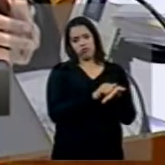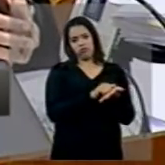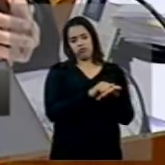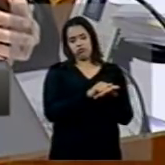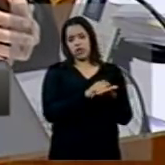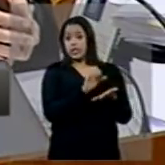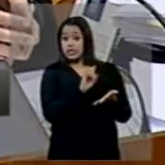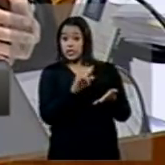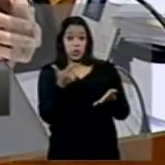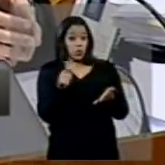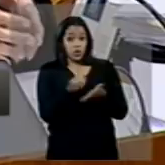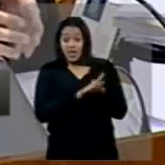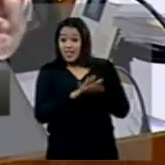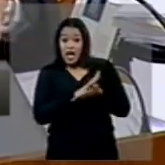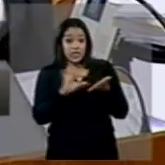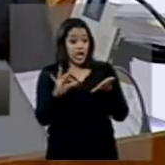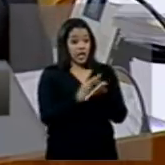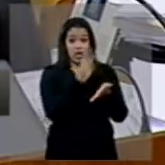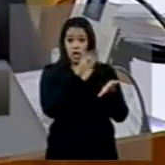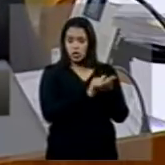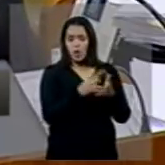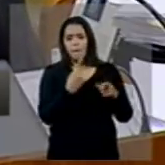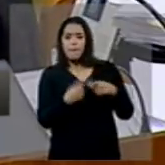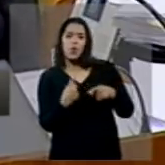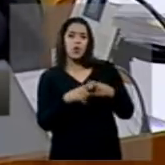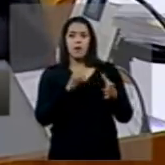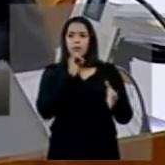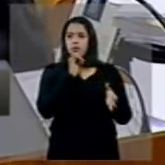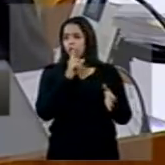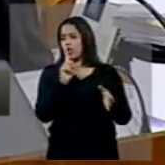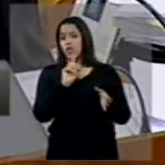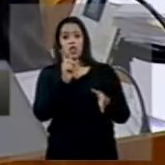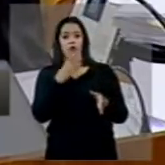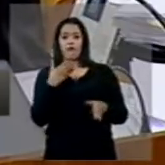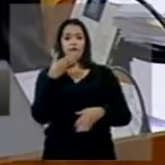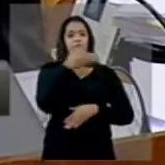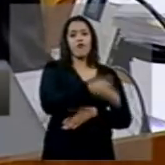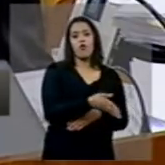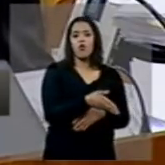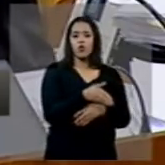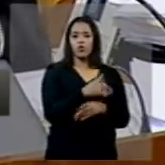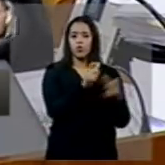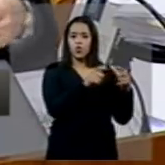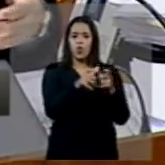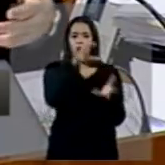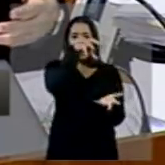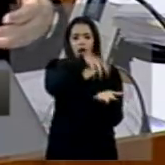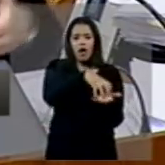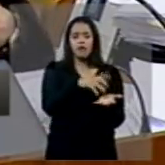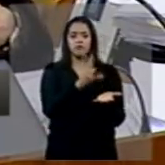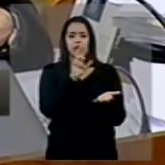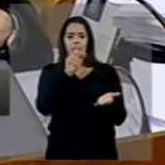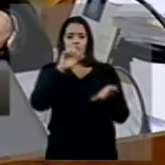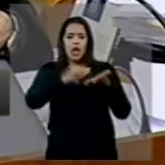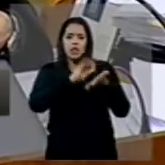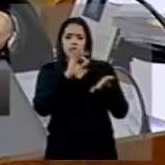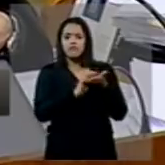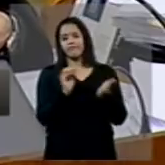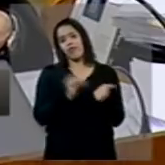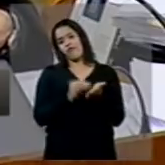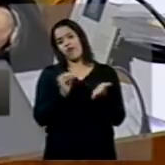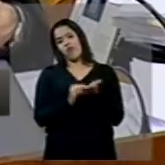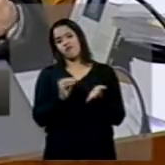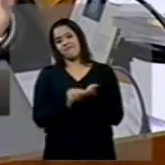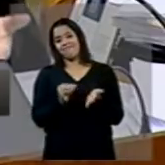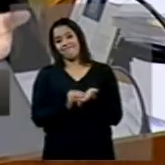estando alistado, por quê? Não compareceu ao recadastramento, falta um requisito